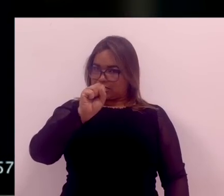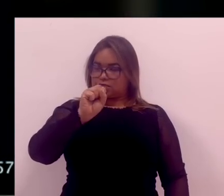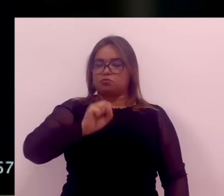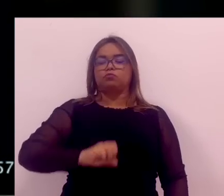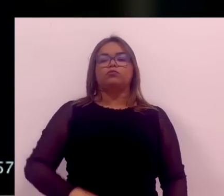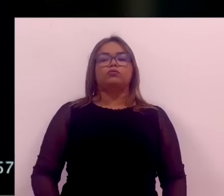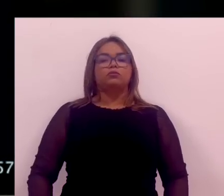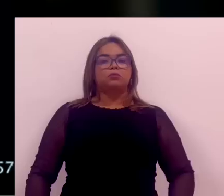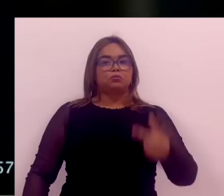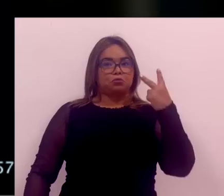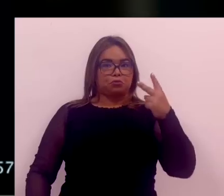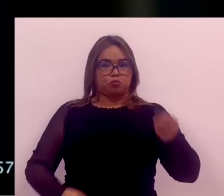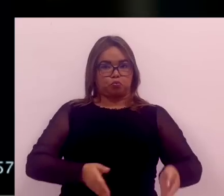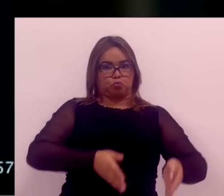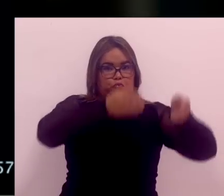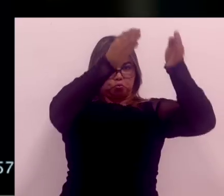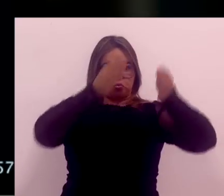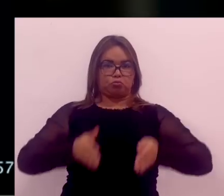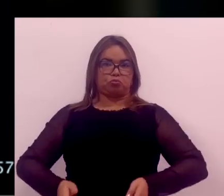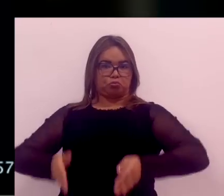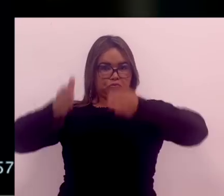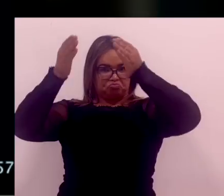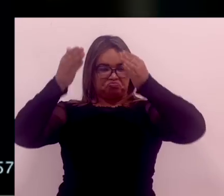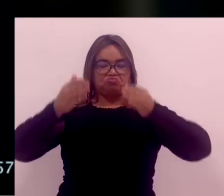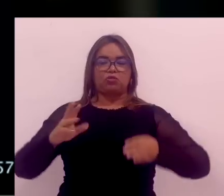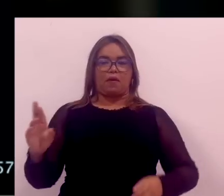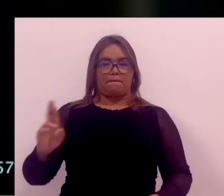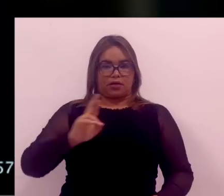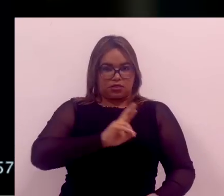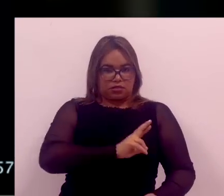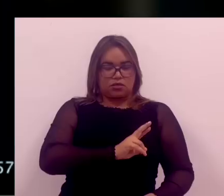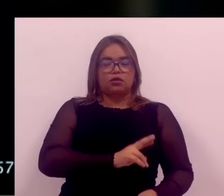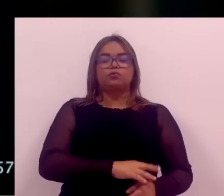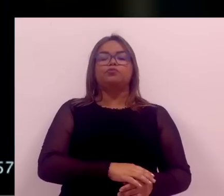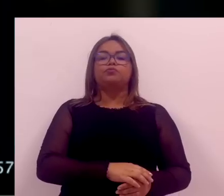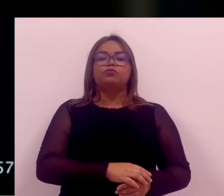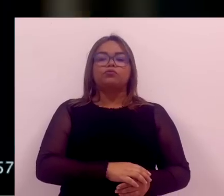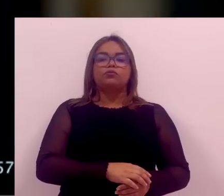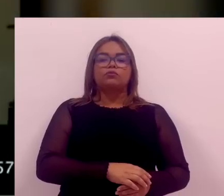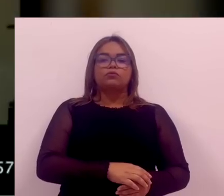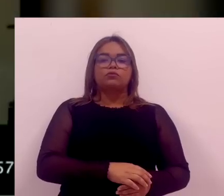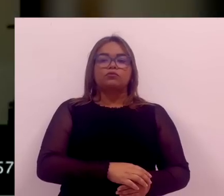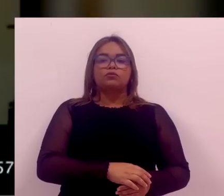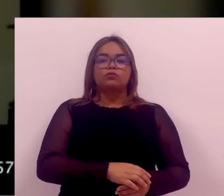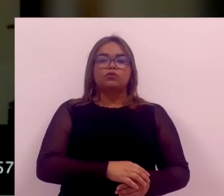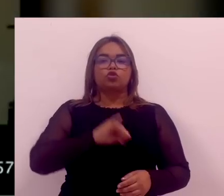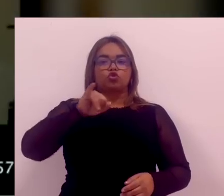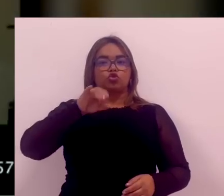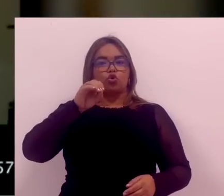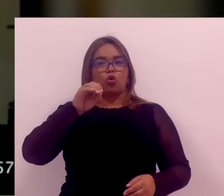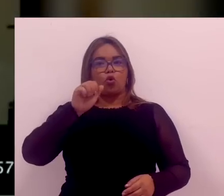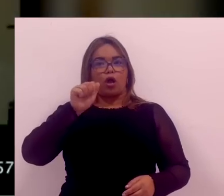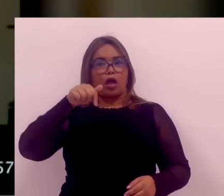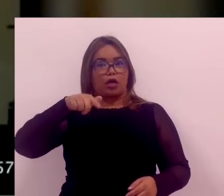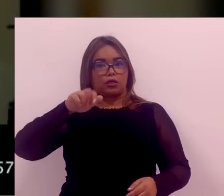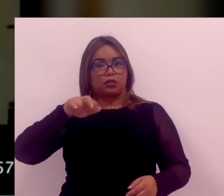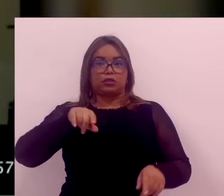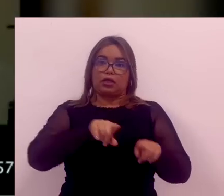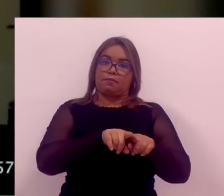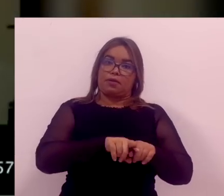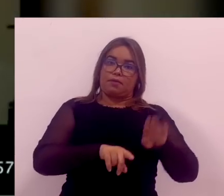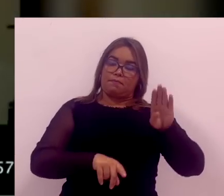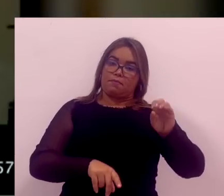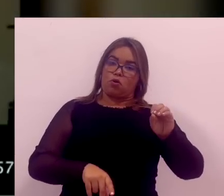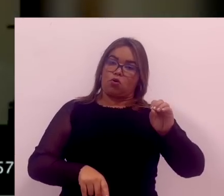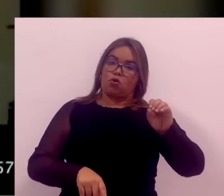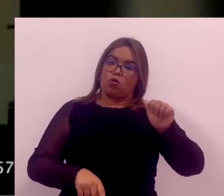pelo rito de York, etc. Há sempre 2 pilares, representando Joaquim e Boaz. Em cima deles você vai ver os signos